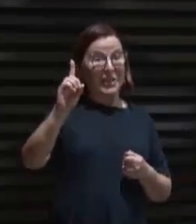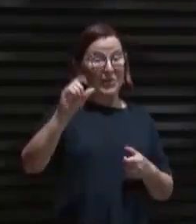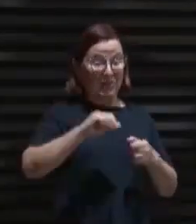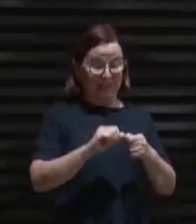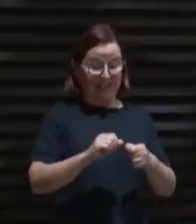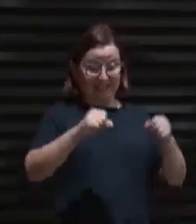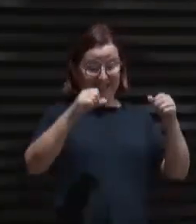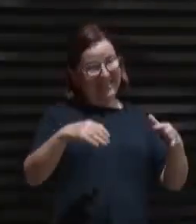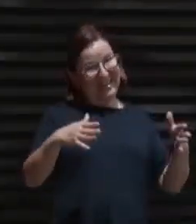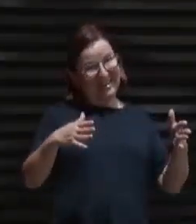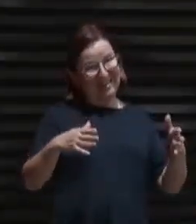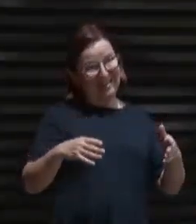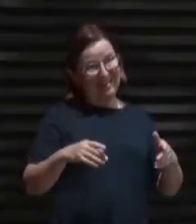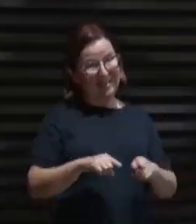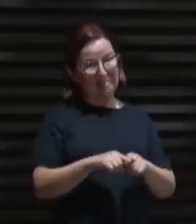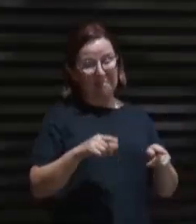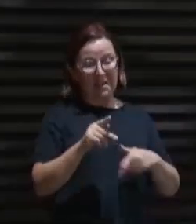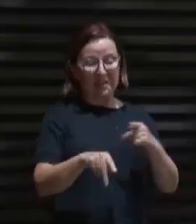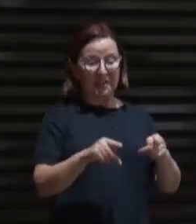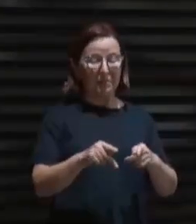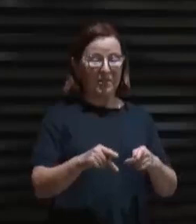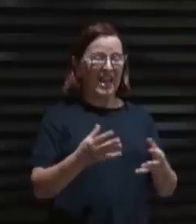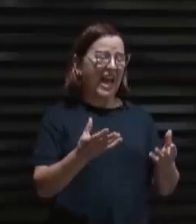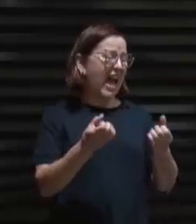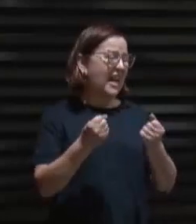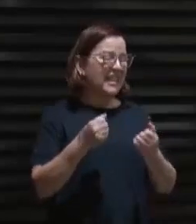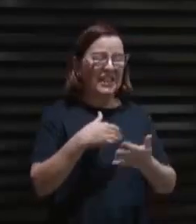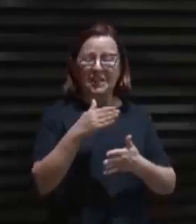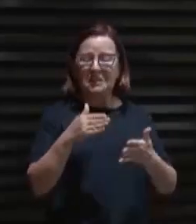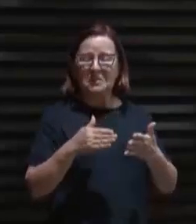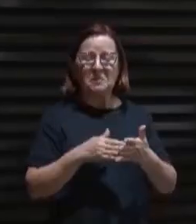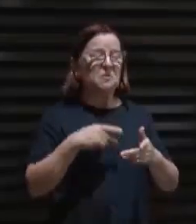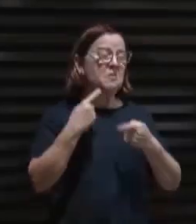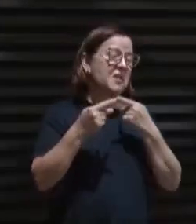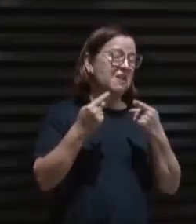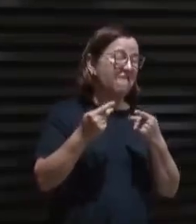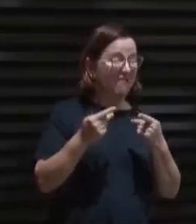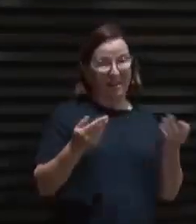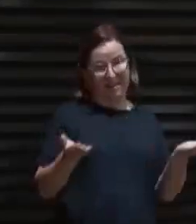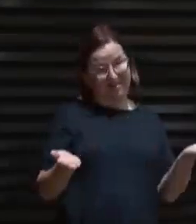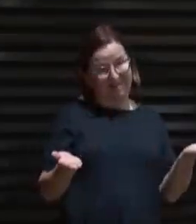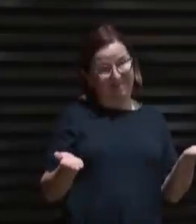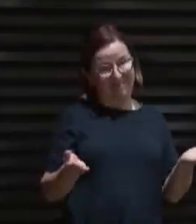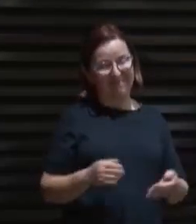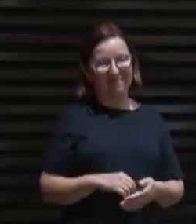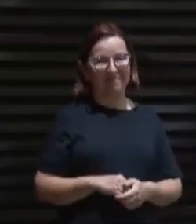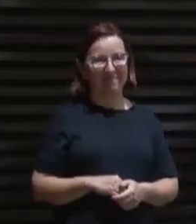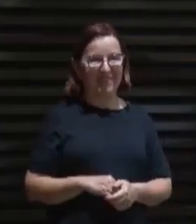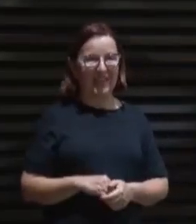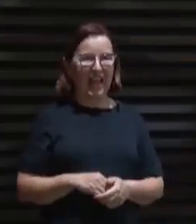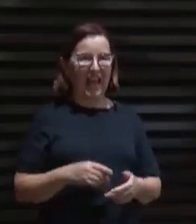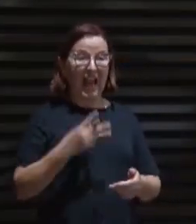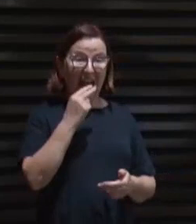Mas o mundo come isto, come de bandeja, como científico,